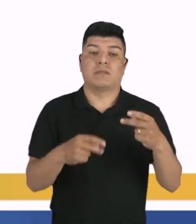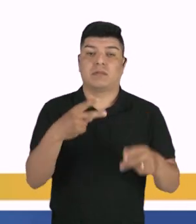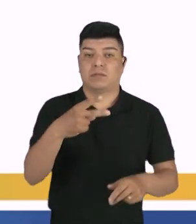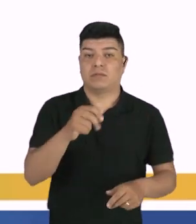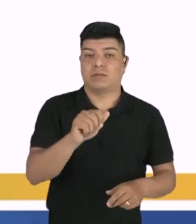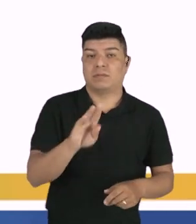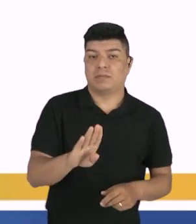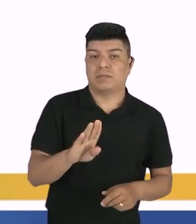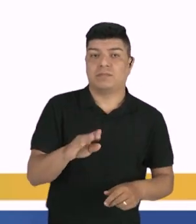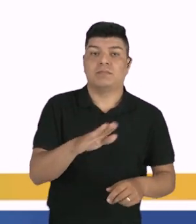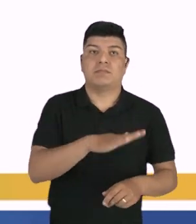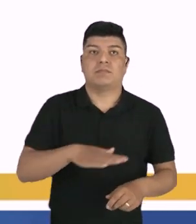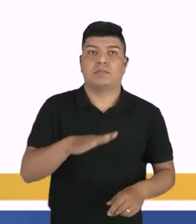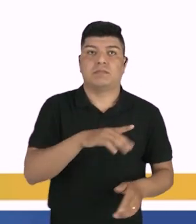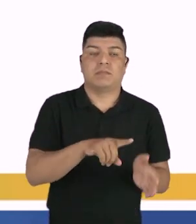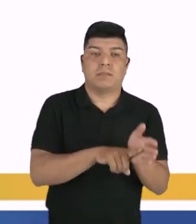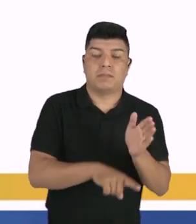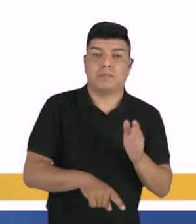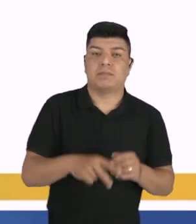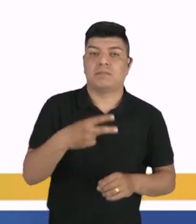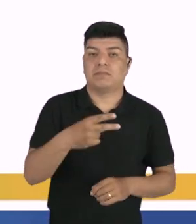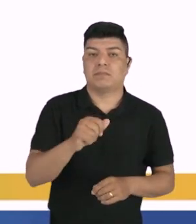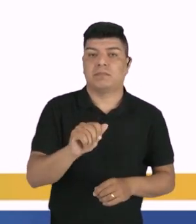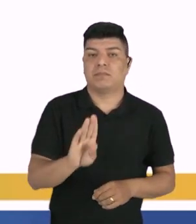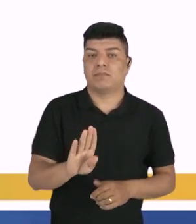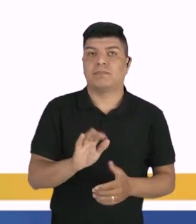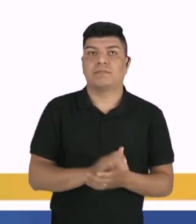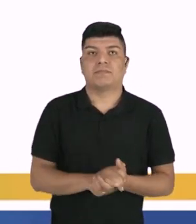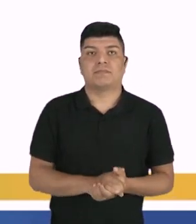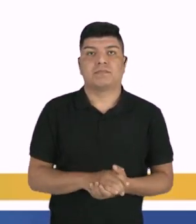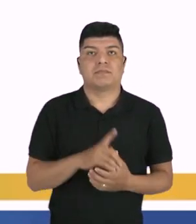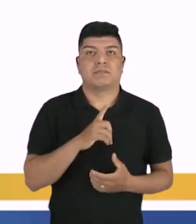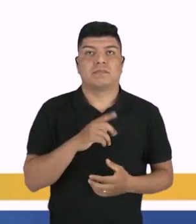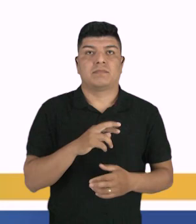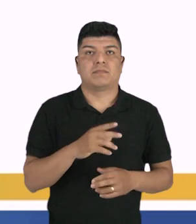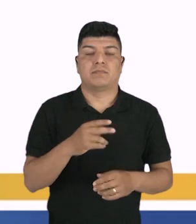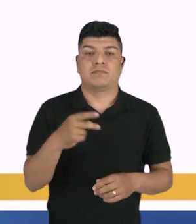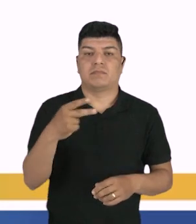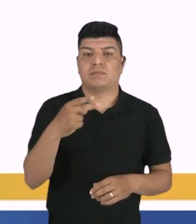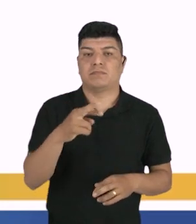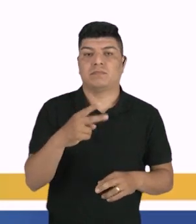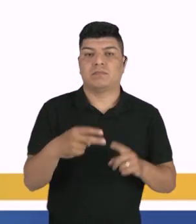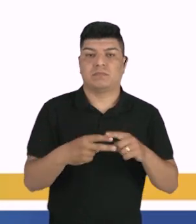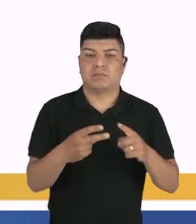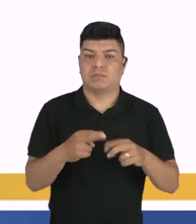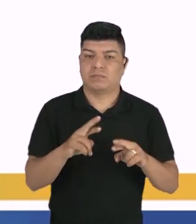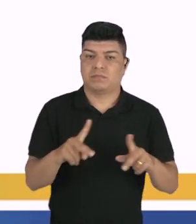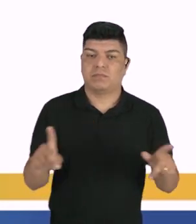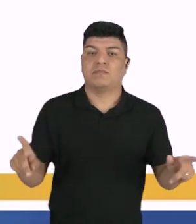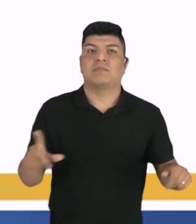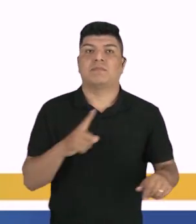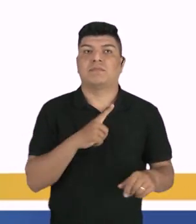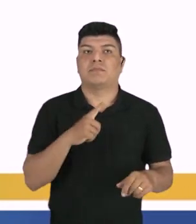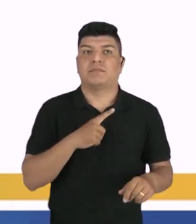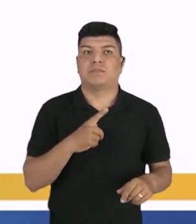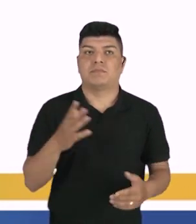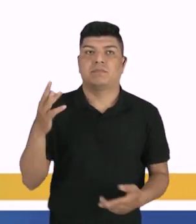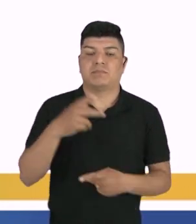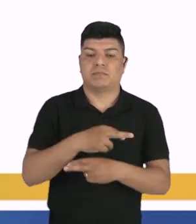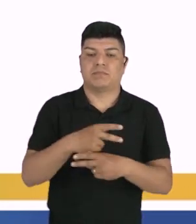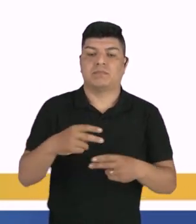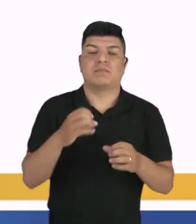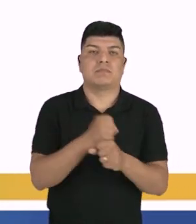menos 2AB. Então, aqui nós temos o quadrado da diferença de dois termos. Aqui nós temos o produto